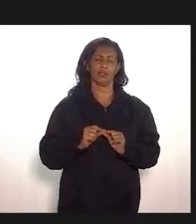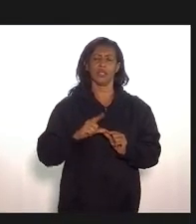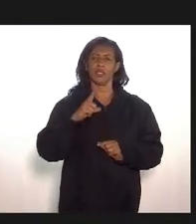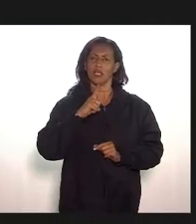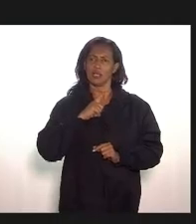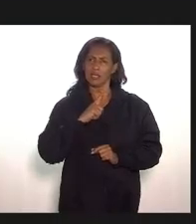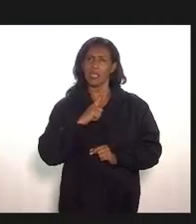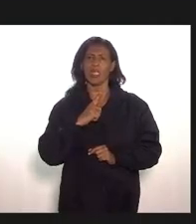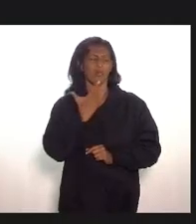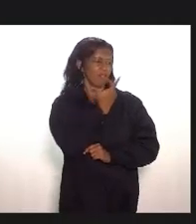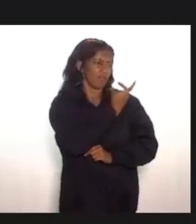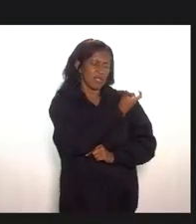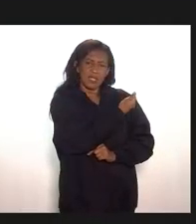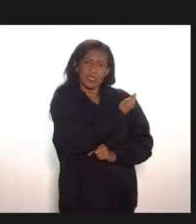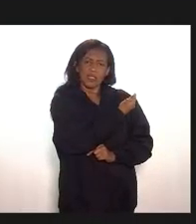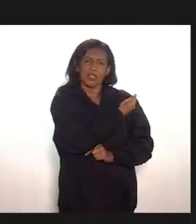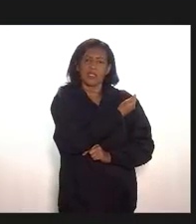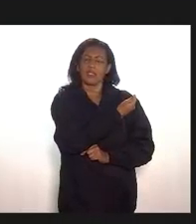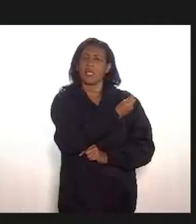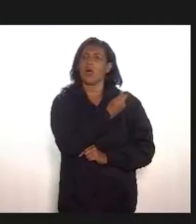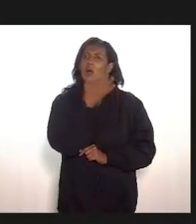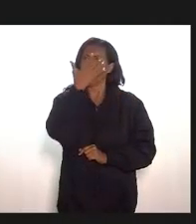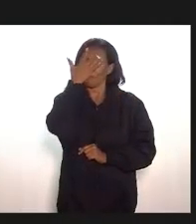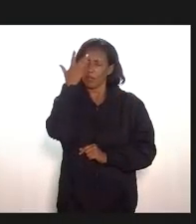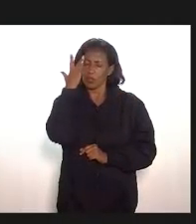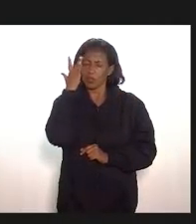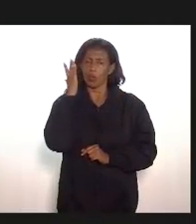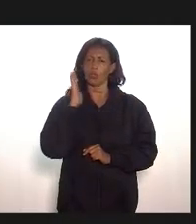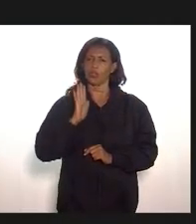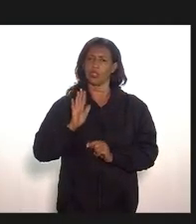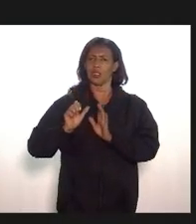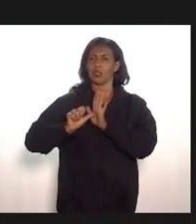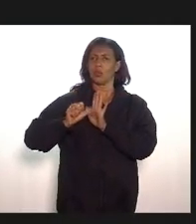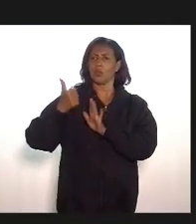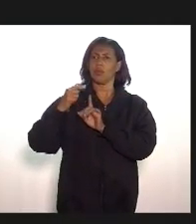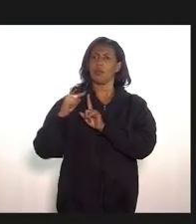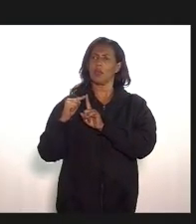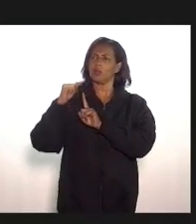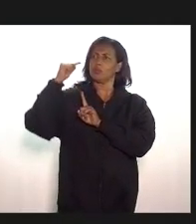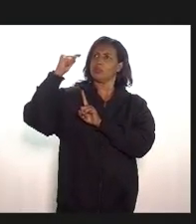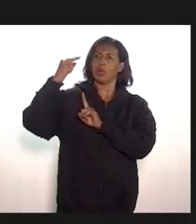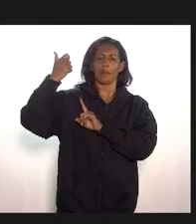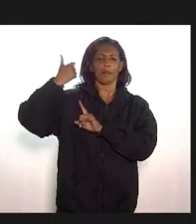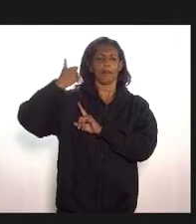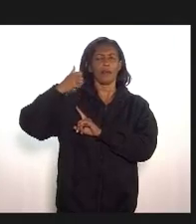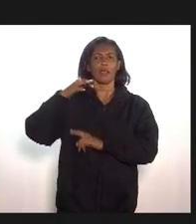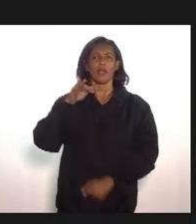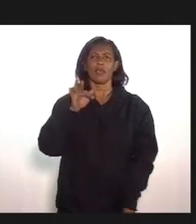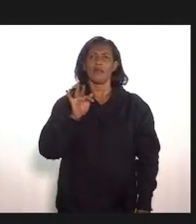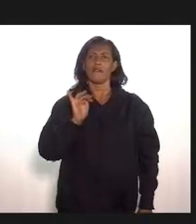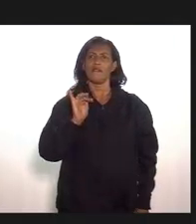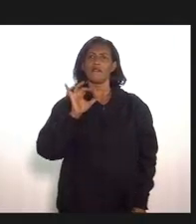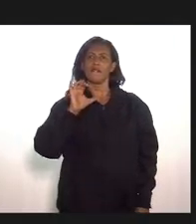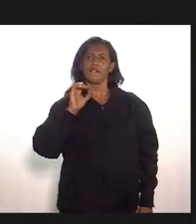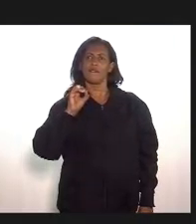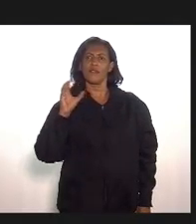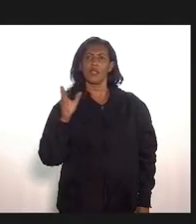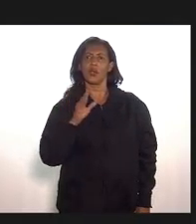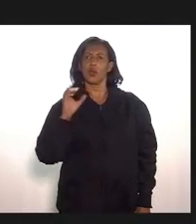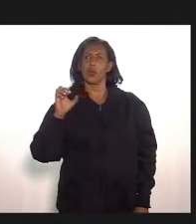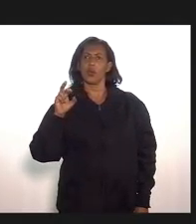atendidas com a vacinação que está nos primeiros do ranking nacional. A Fiocruz está produzindo 900